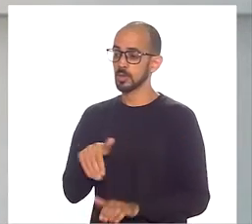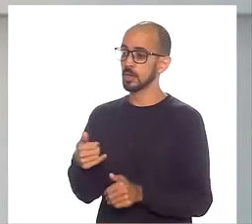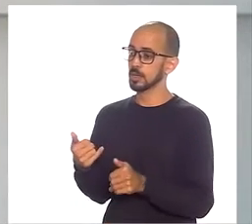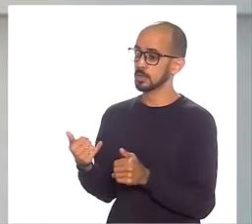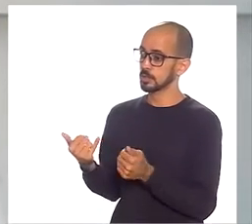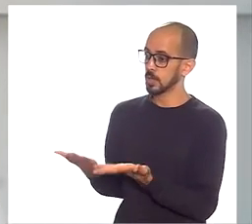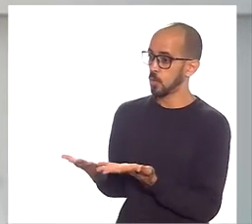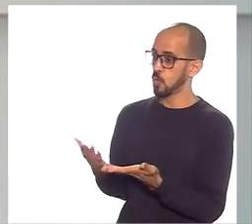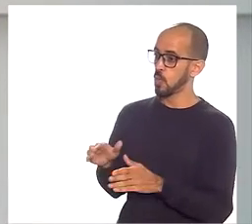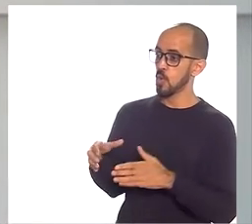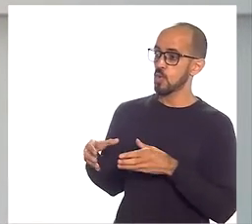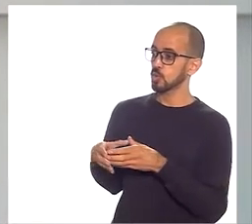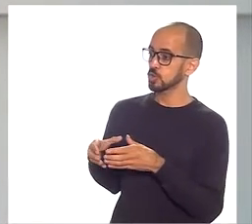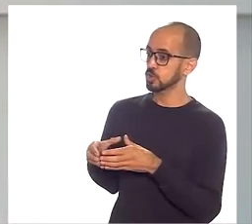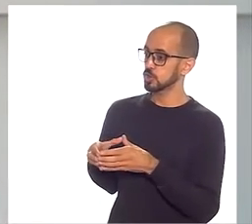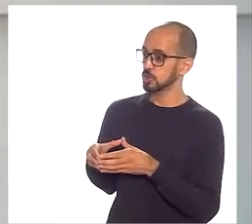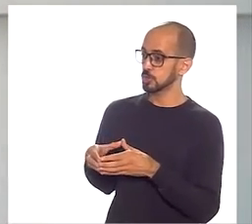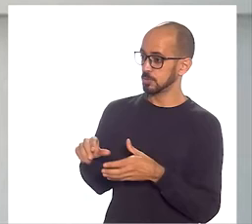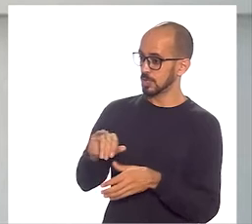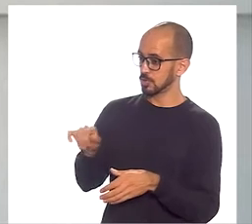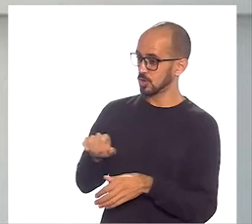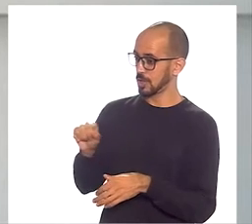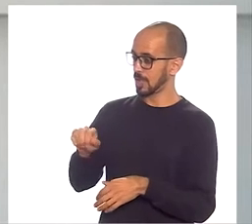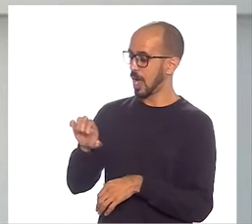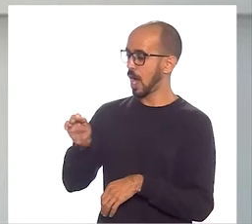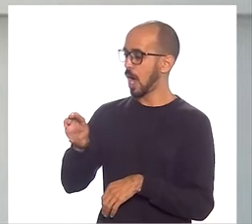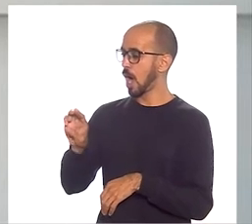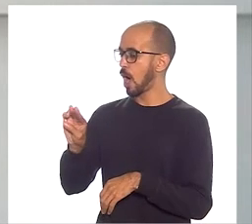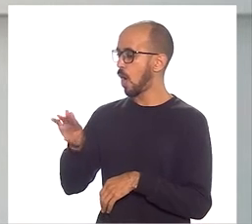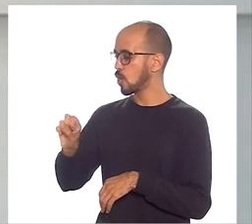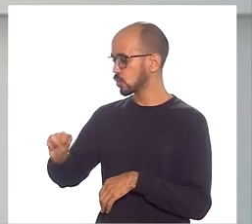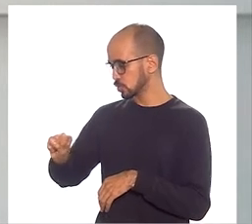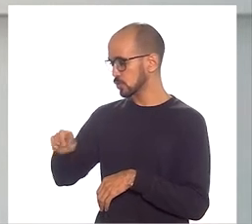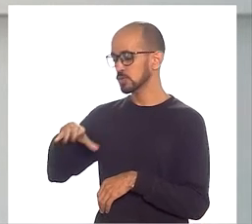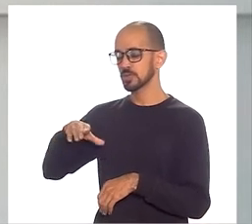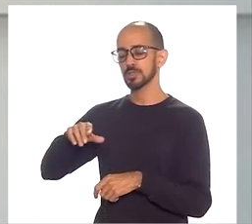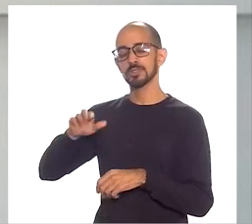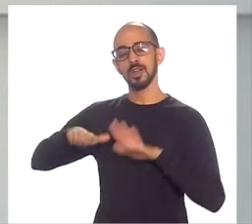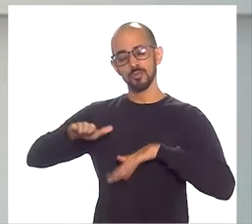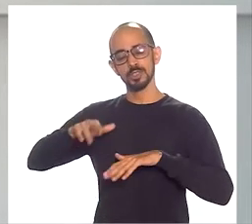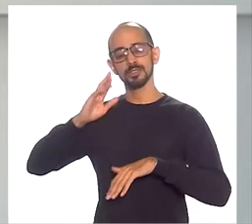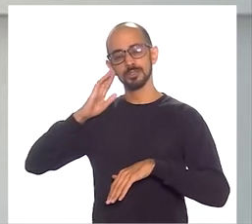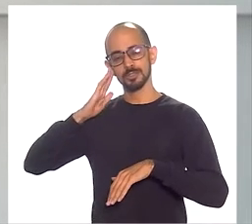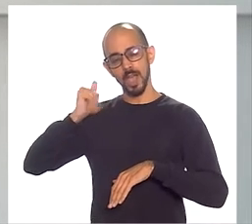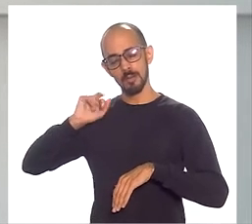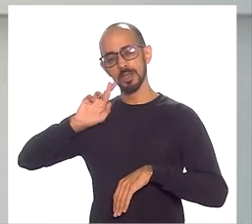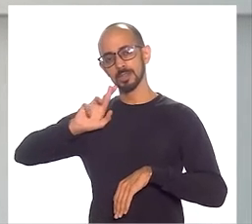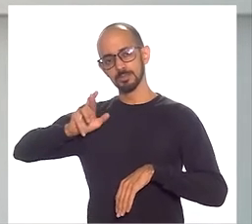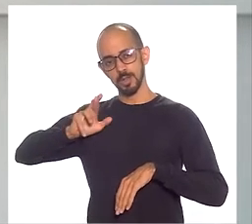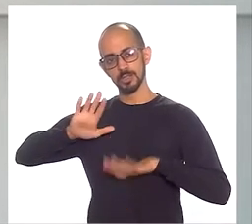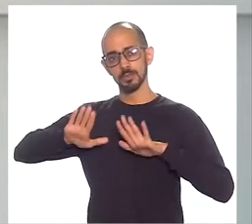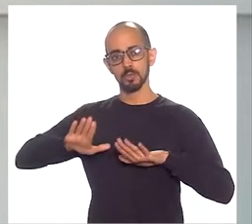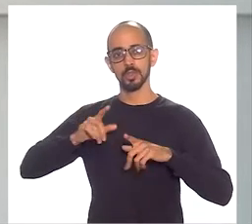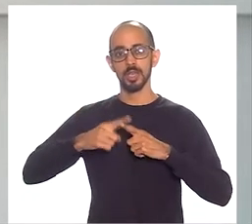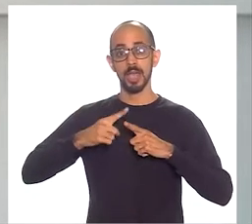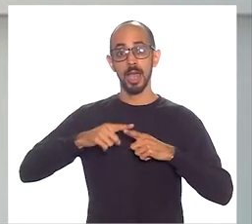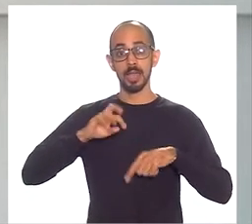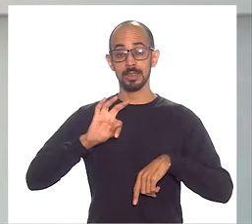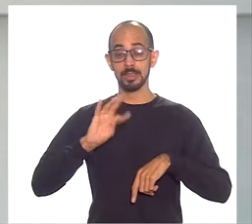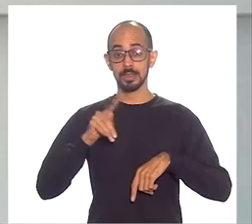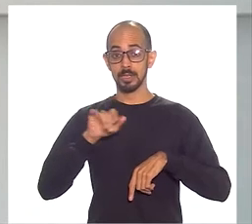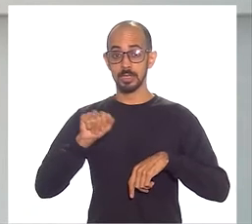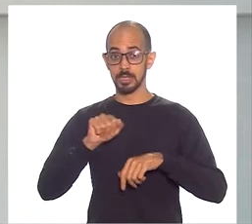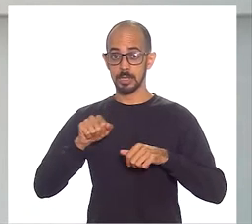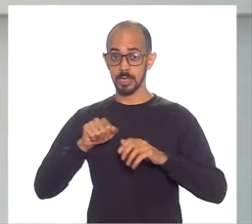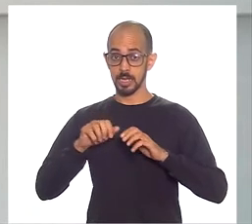Então, o time da JA já deve saber até a resposta, porque eles falam isso o tempo inteiro. Na verdade, assim, a Trilha Empreendedora, ela